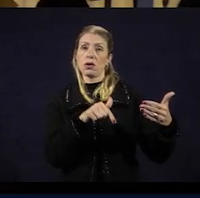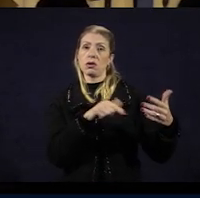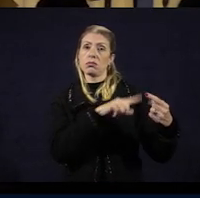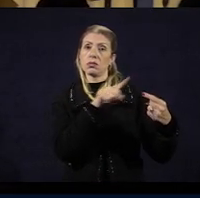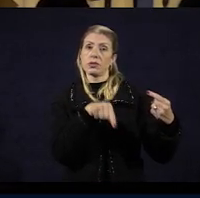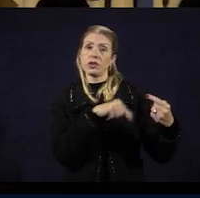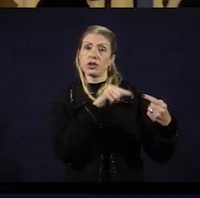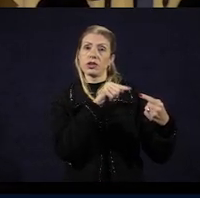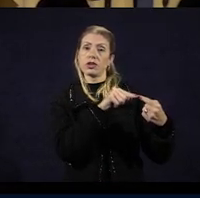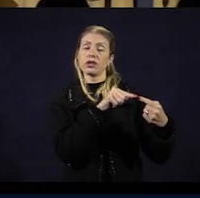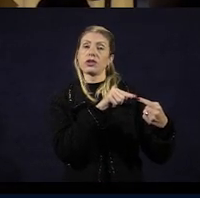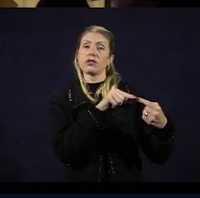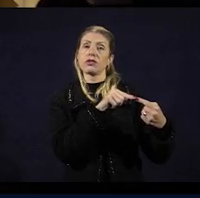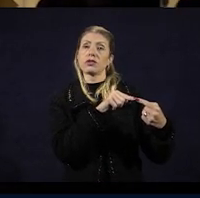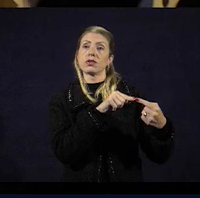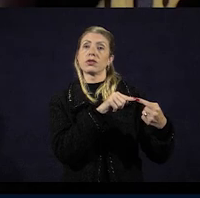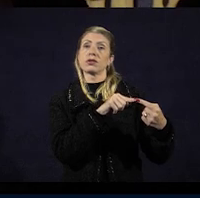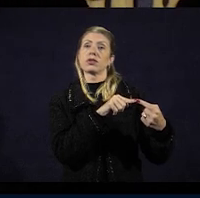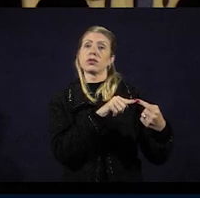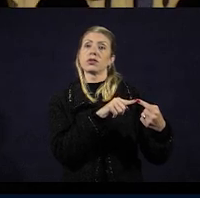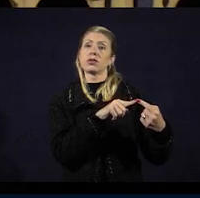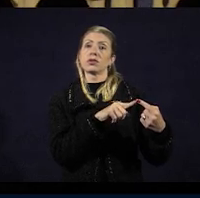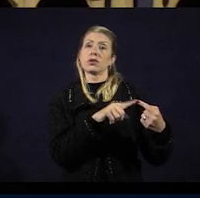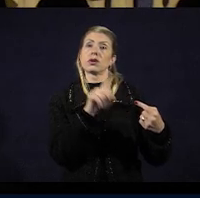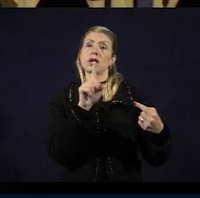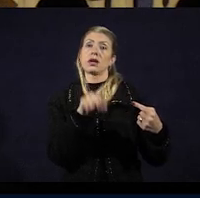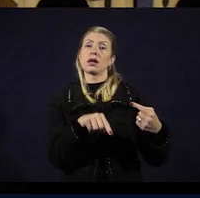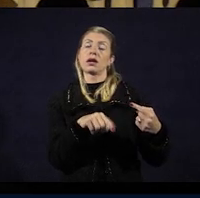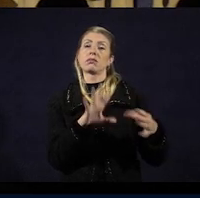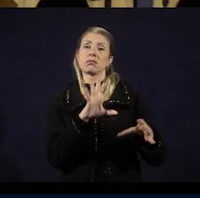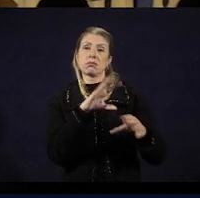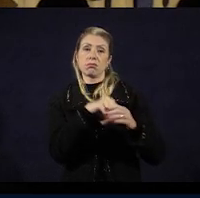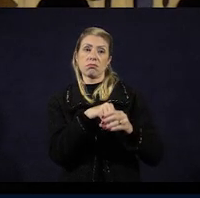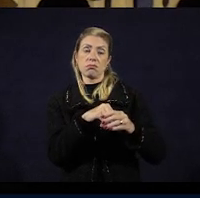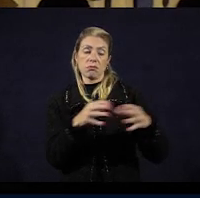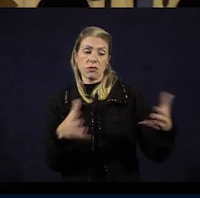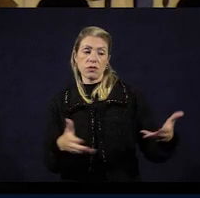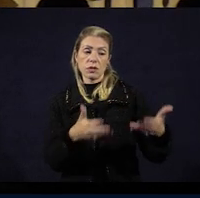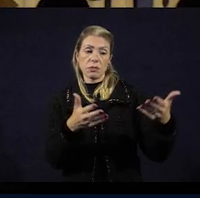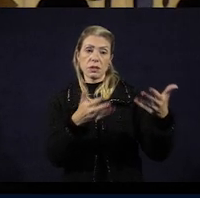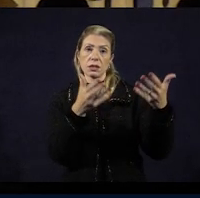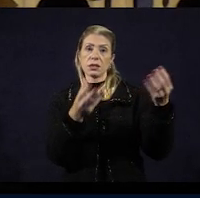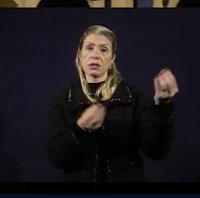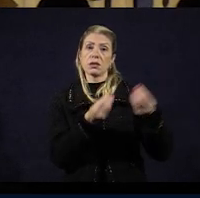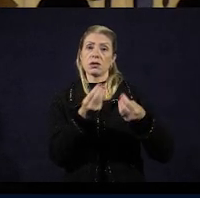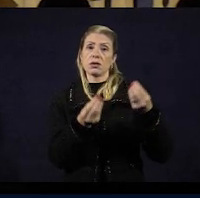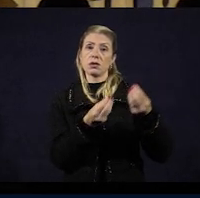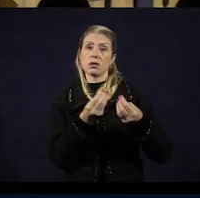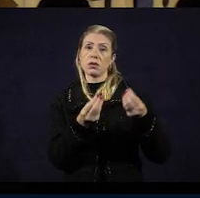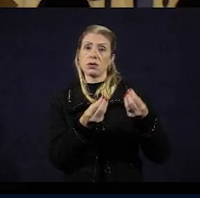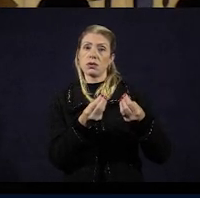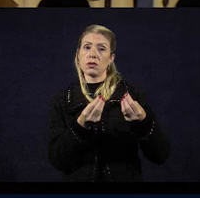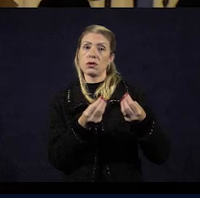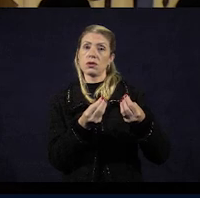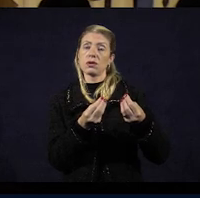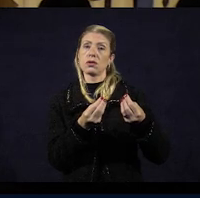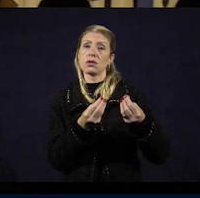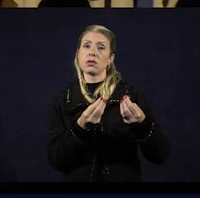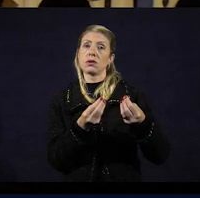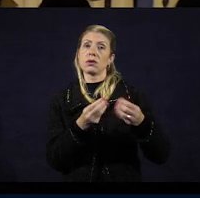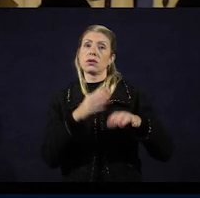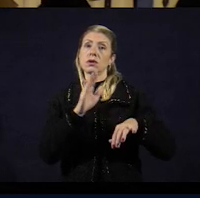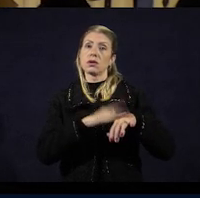da fermentação entérica bovina né porque o boi